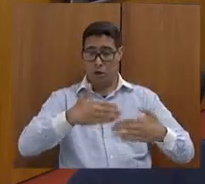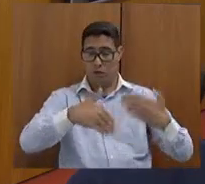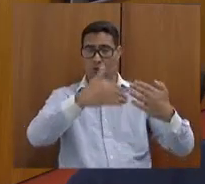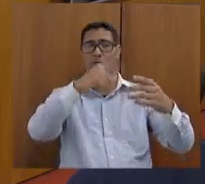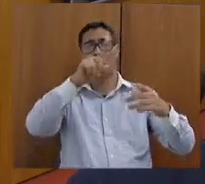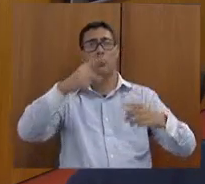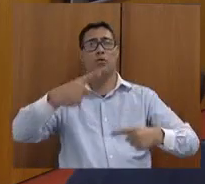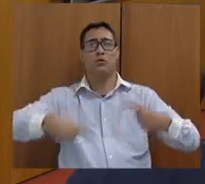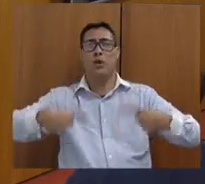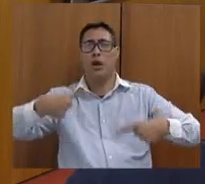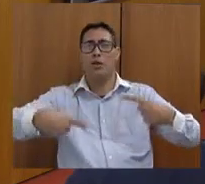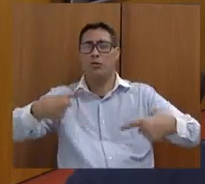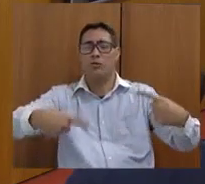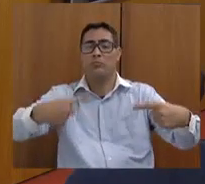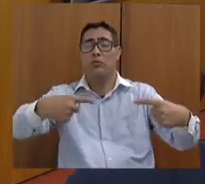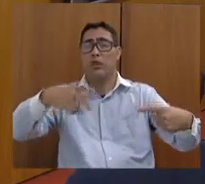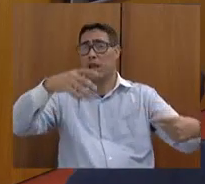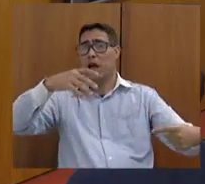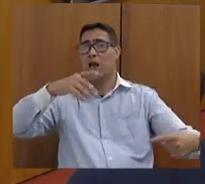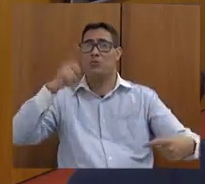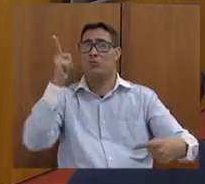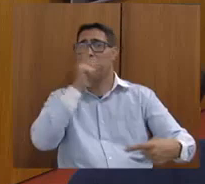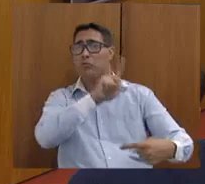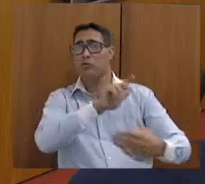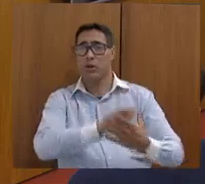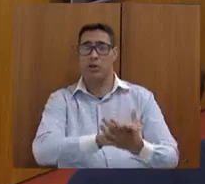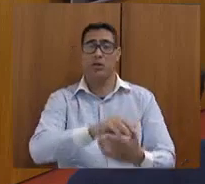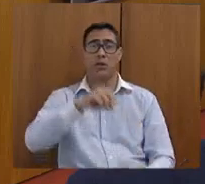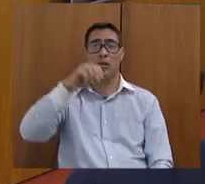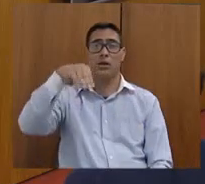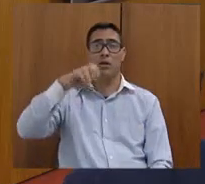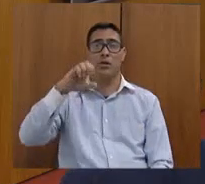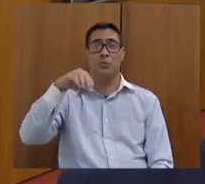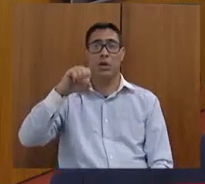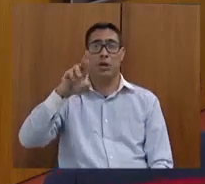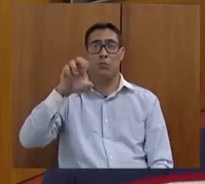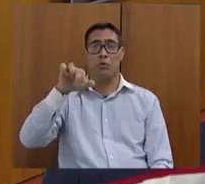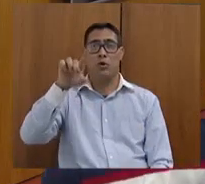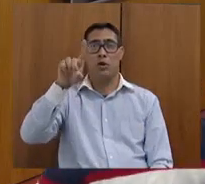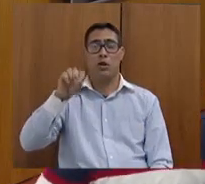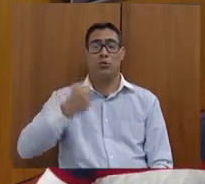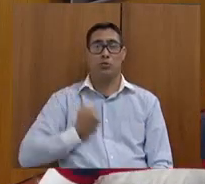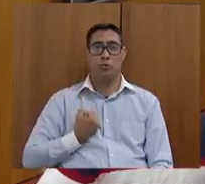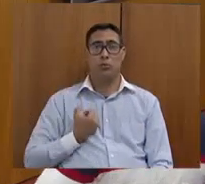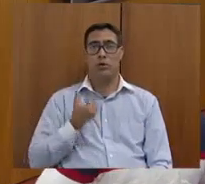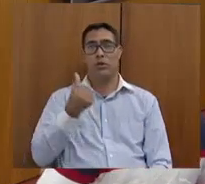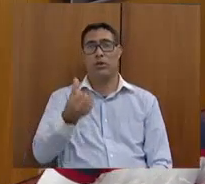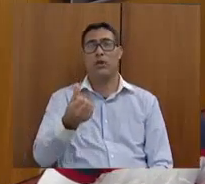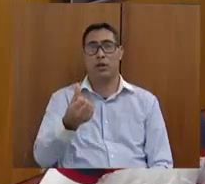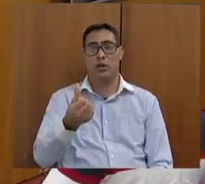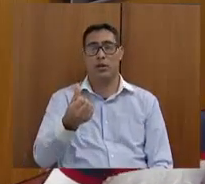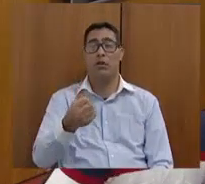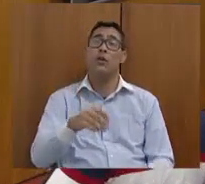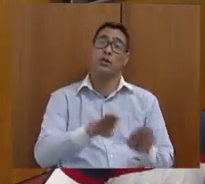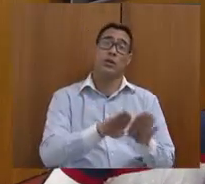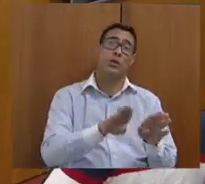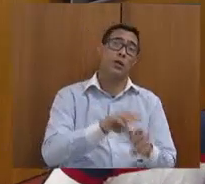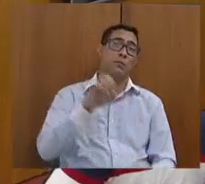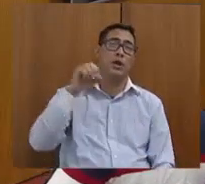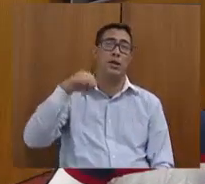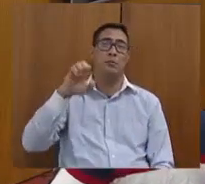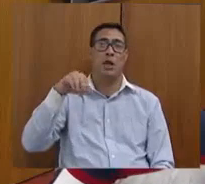o diálogo e a conquista da revogação do memorando o número 6 e a publicação do memorando número 8